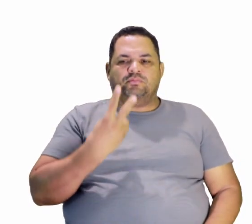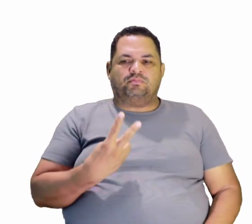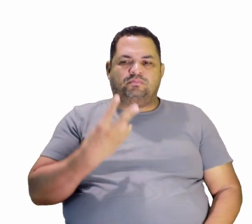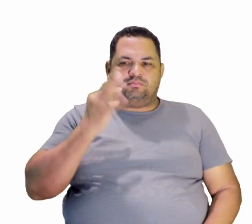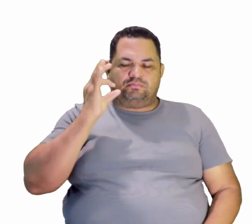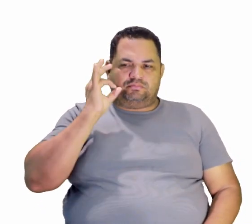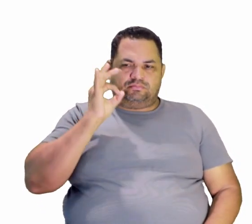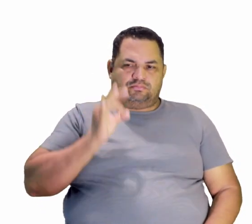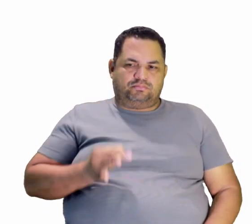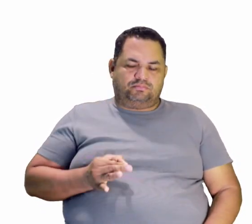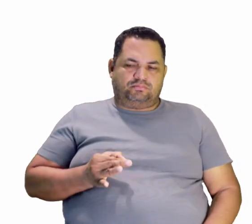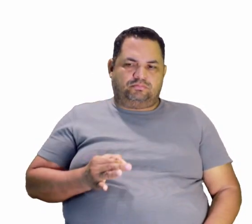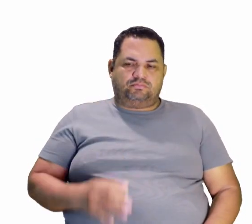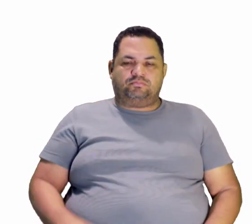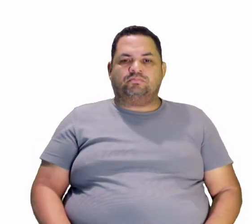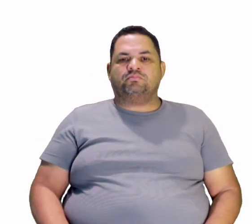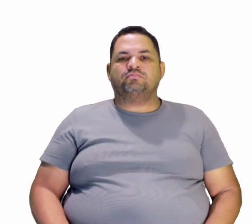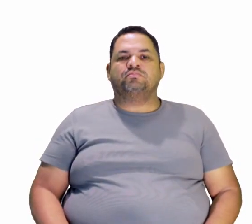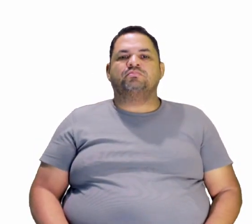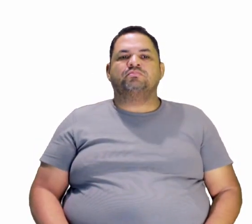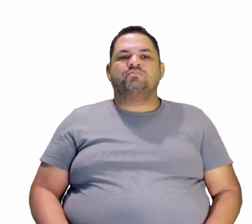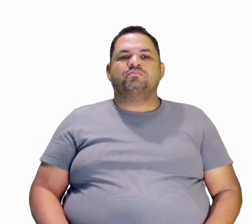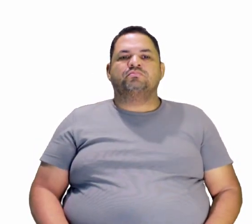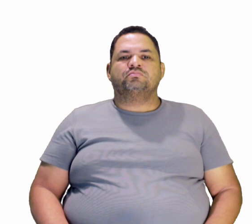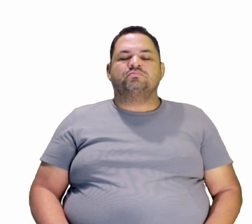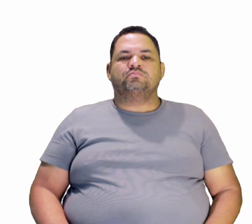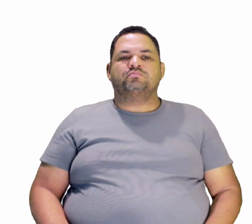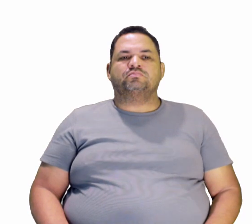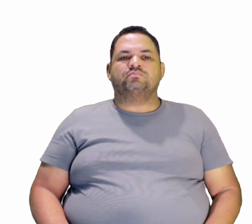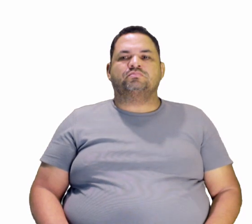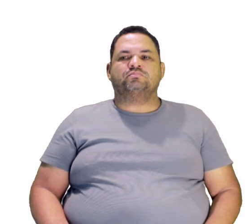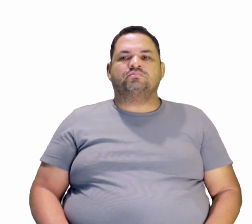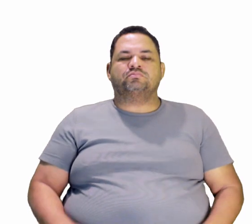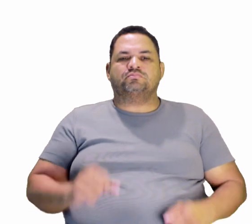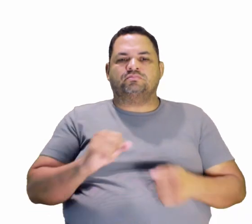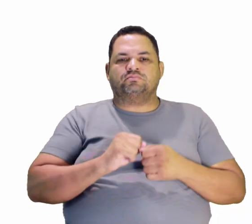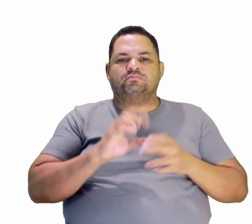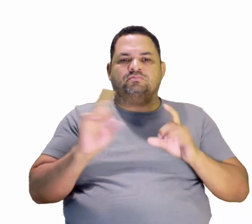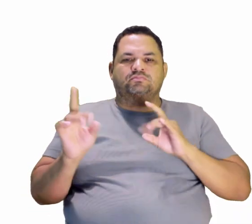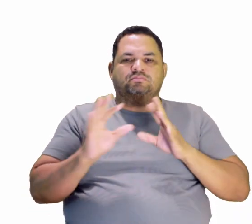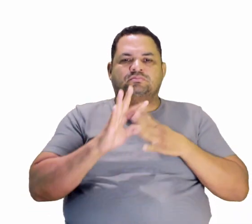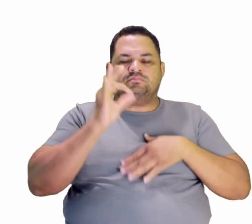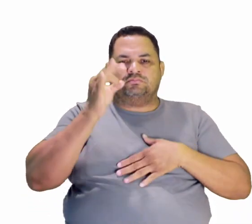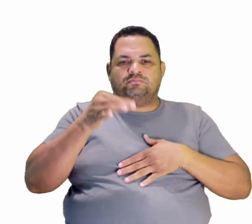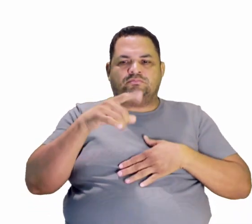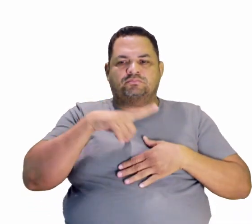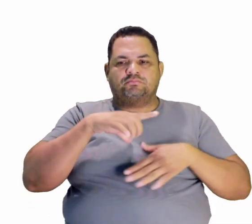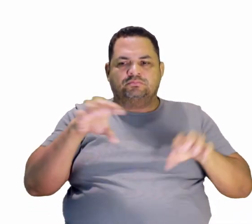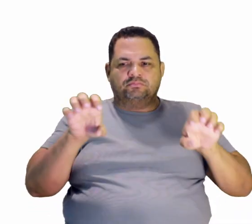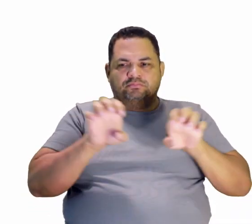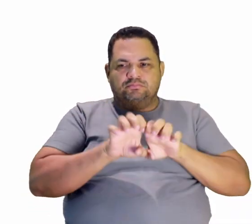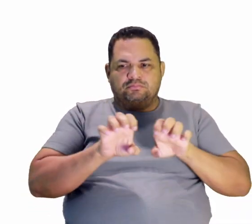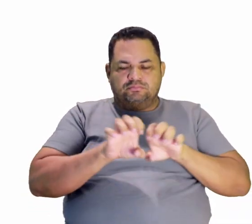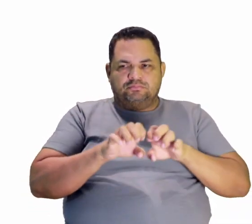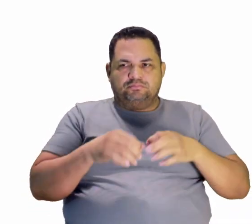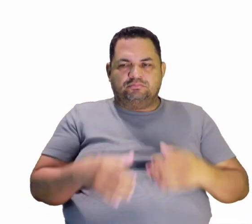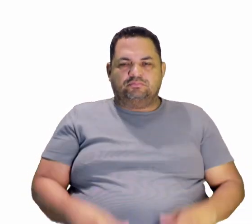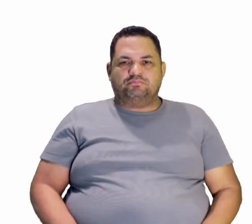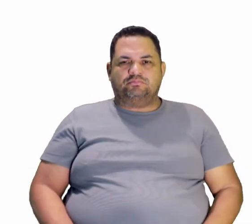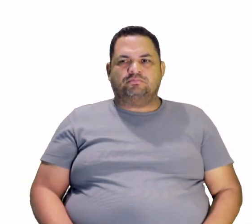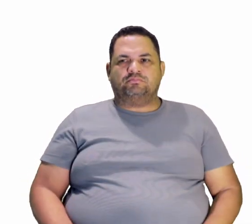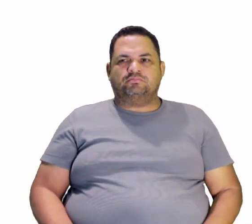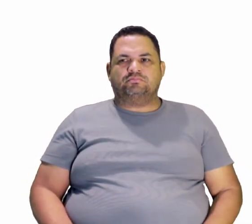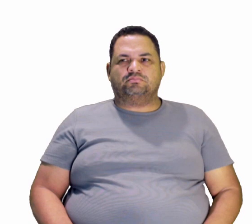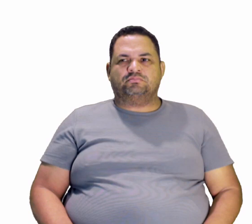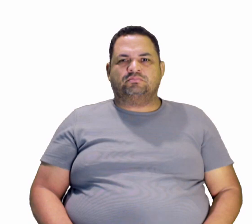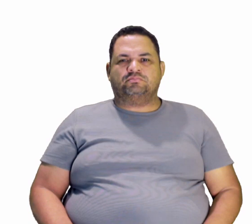são verdadeiras. Fizemos cada um direitinho, temos as equações. Vamos